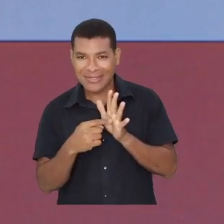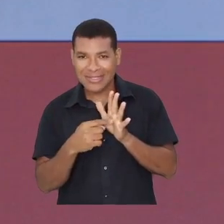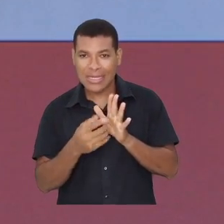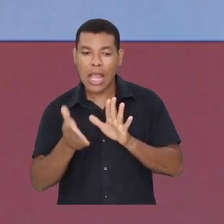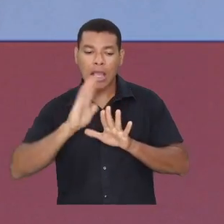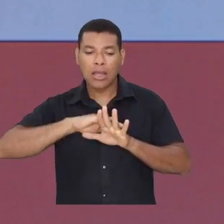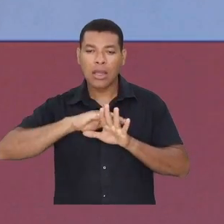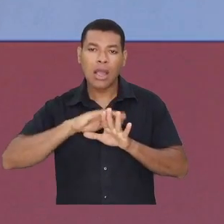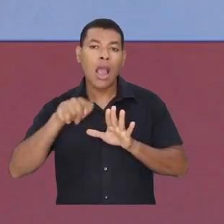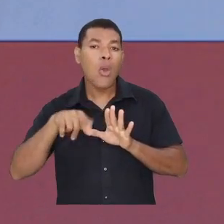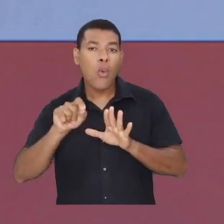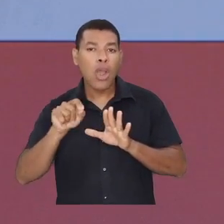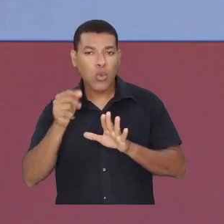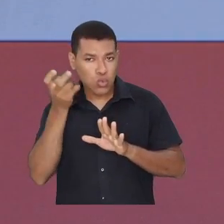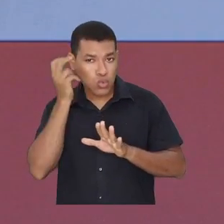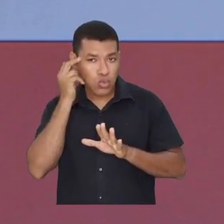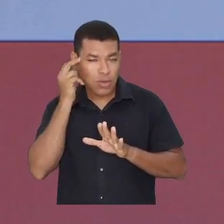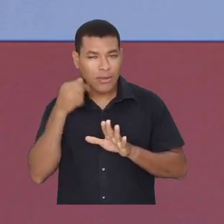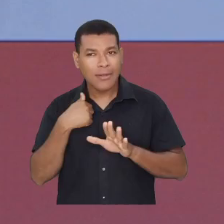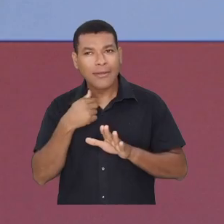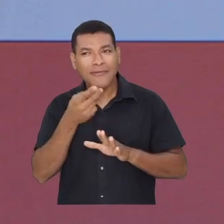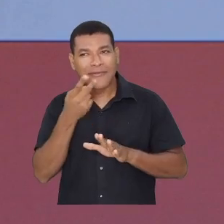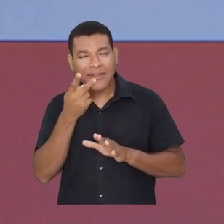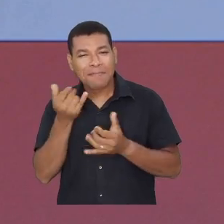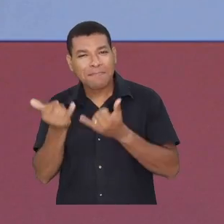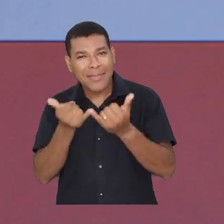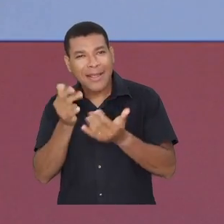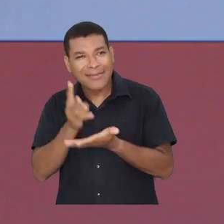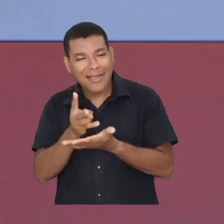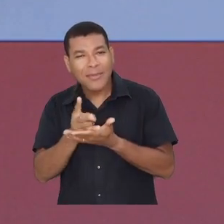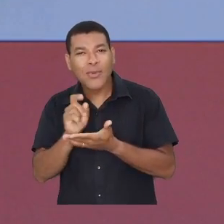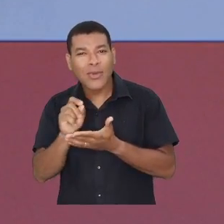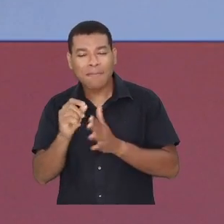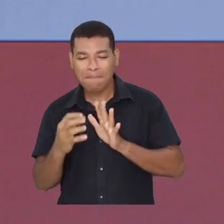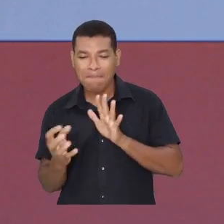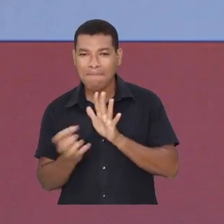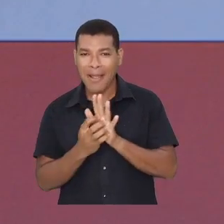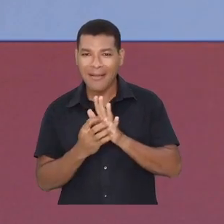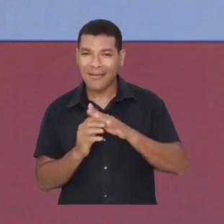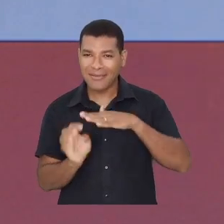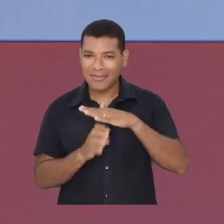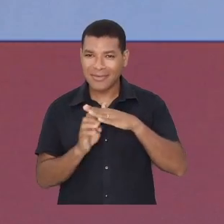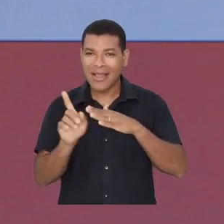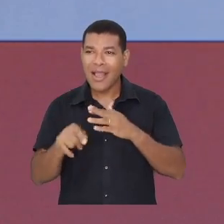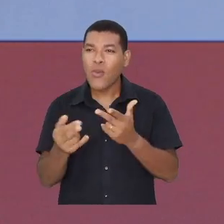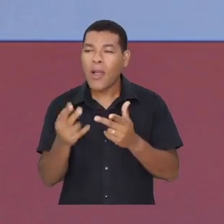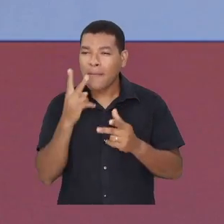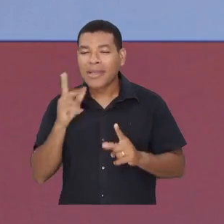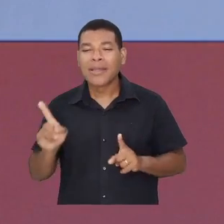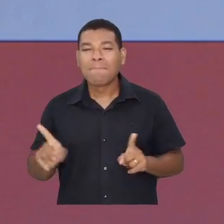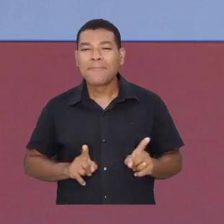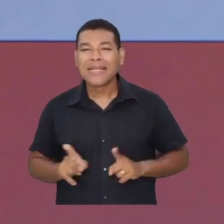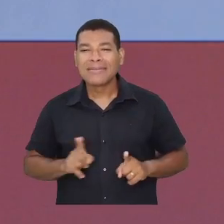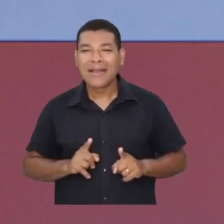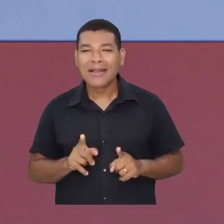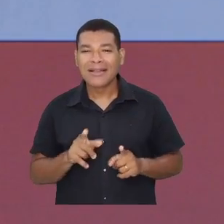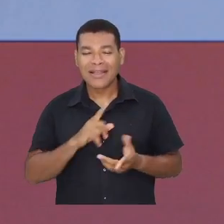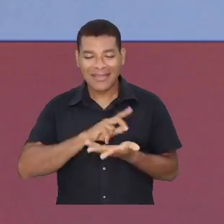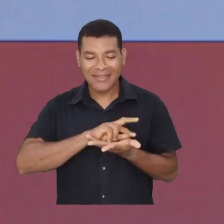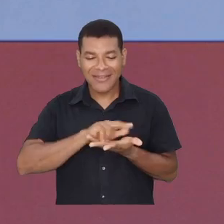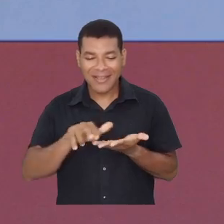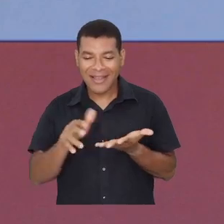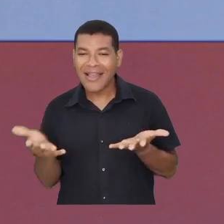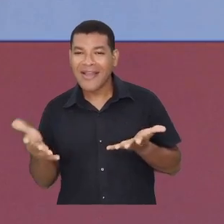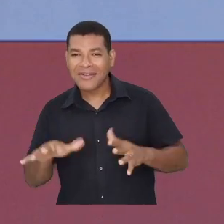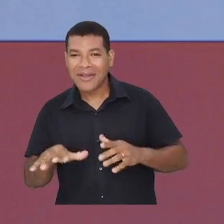a cultura. E eu brinco que marca empregadora é uma prima irmã da diversidade e inclusão. Que as duas